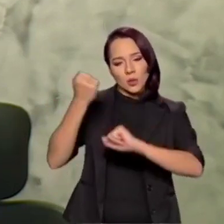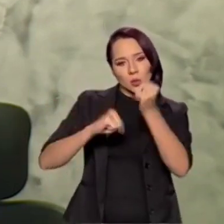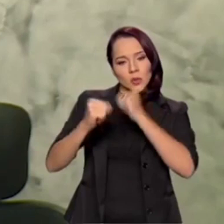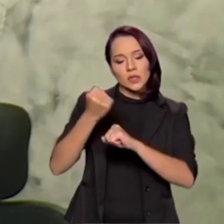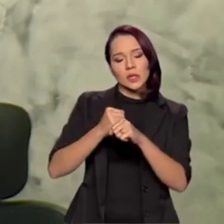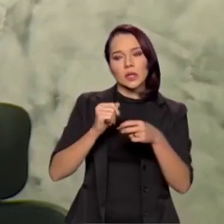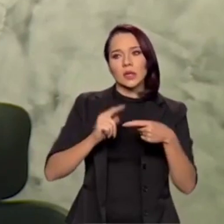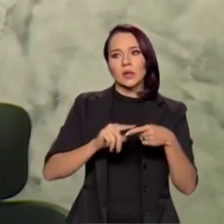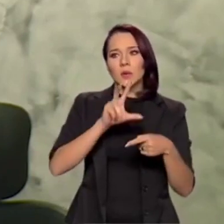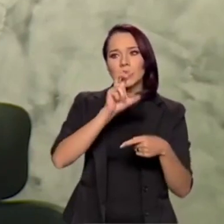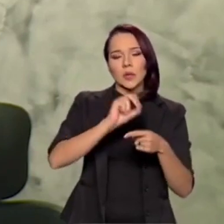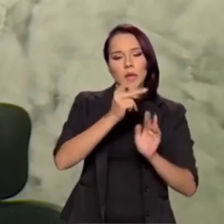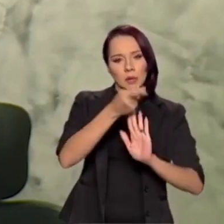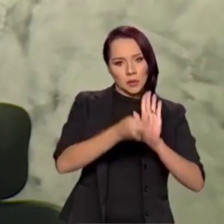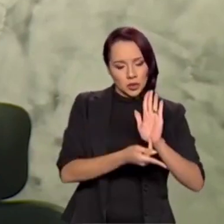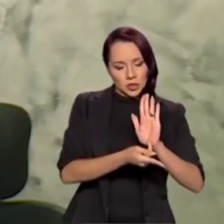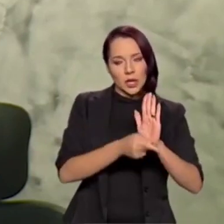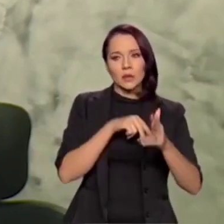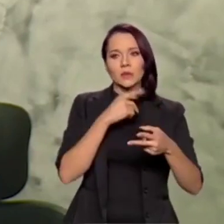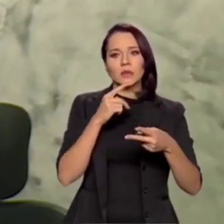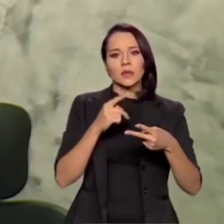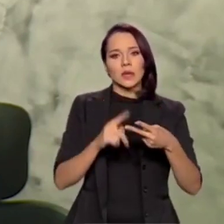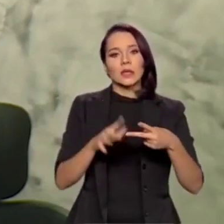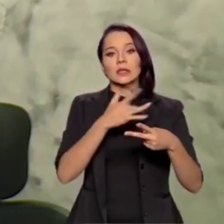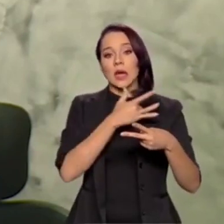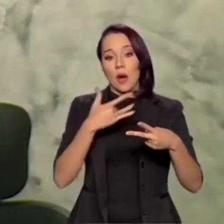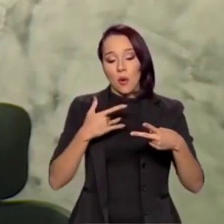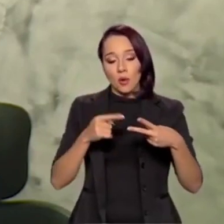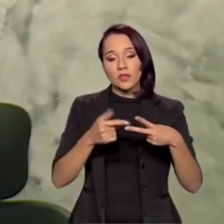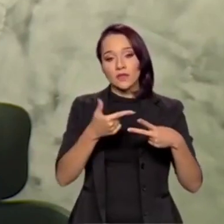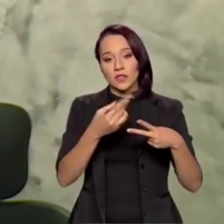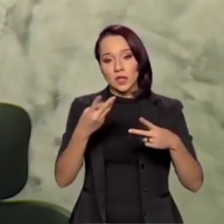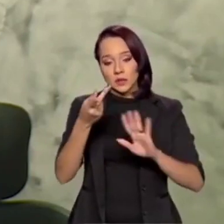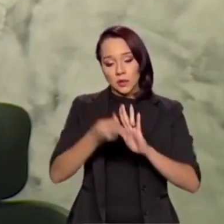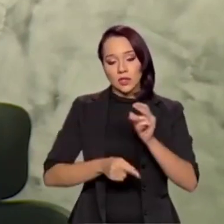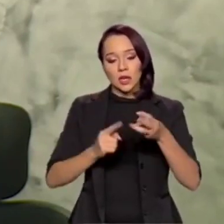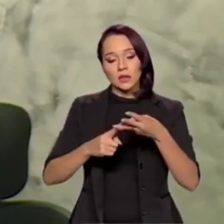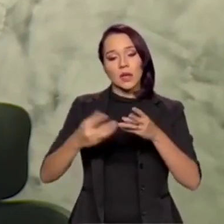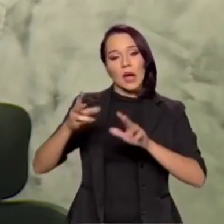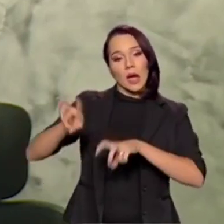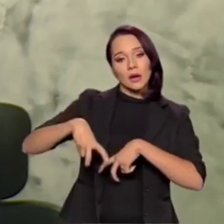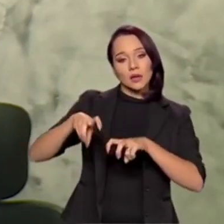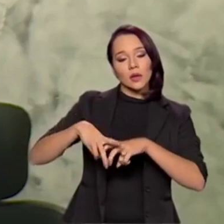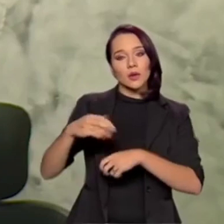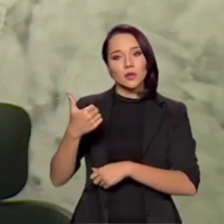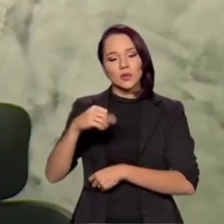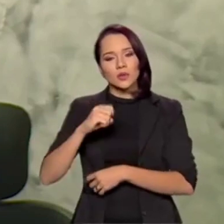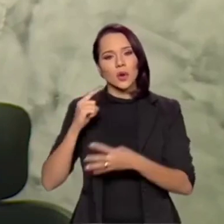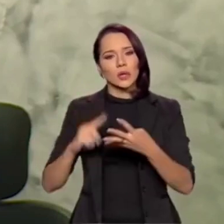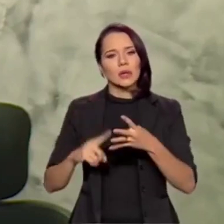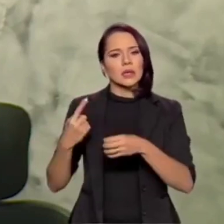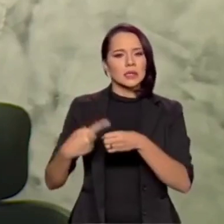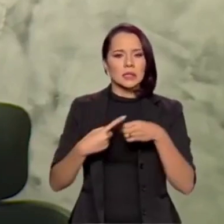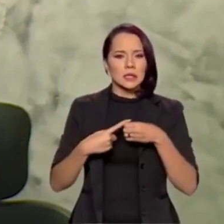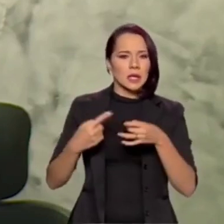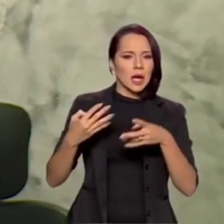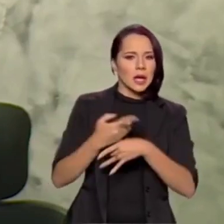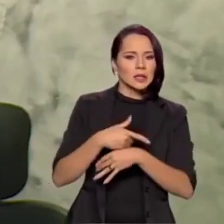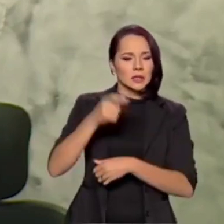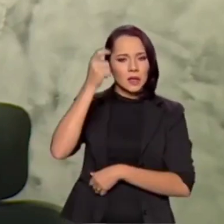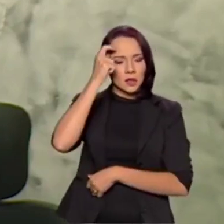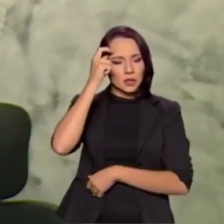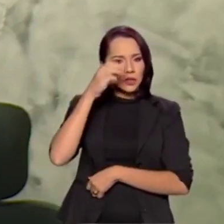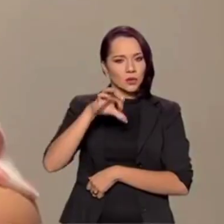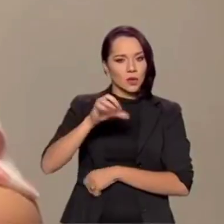com 50 projetos que foram beneficiados, saúde, que foram 23, agronegócio, 18, e cidades inteligentes, com